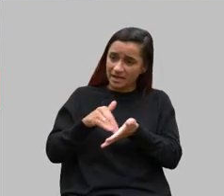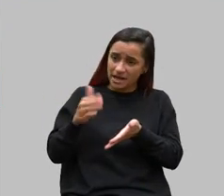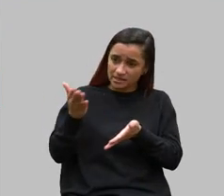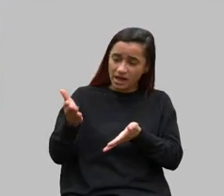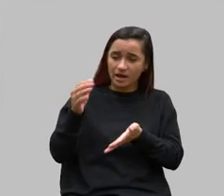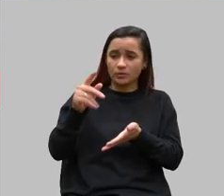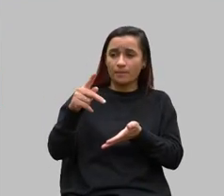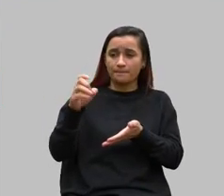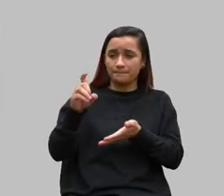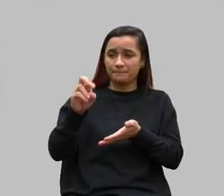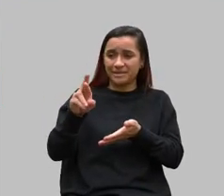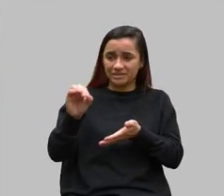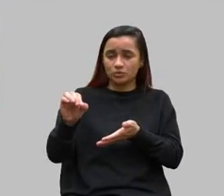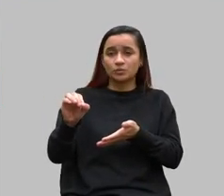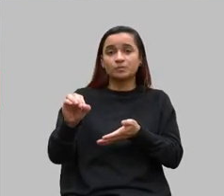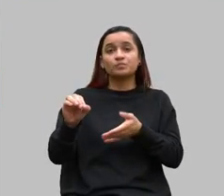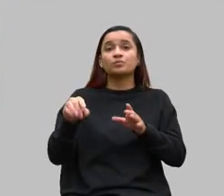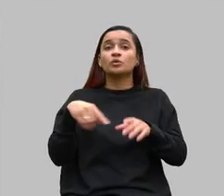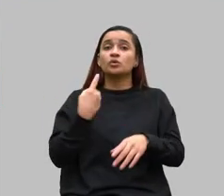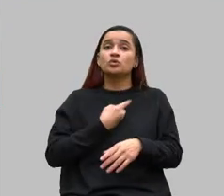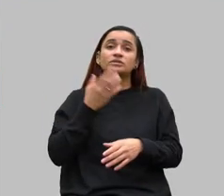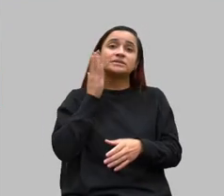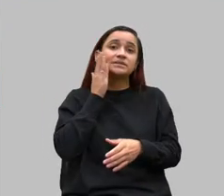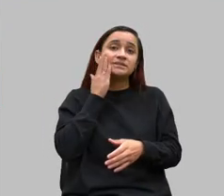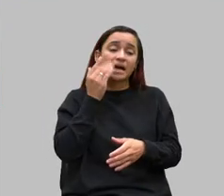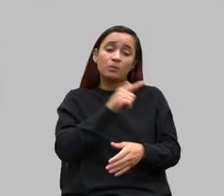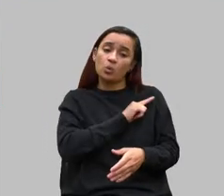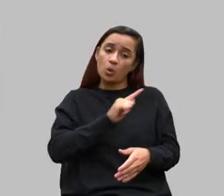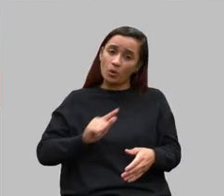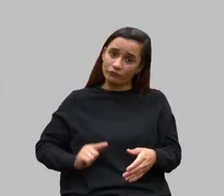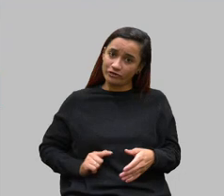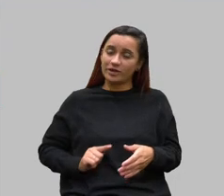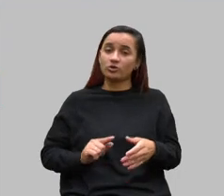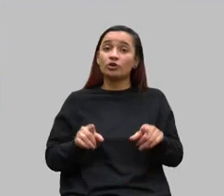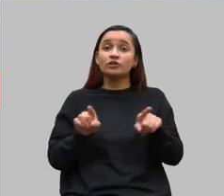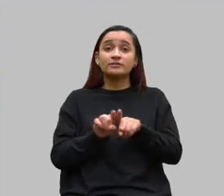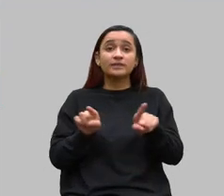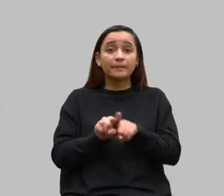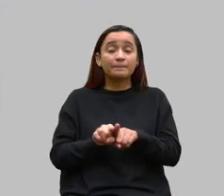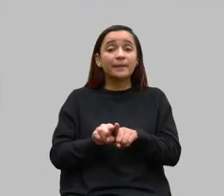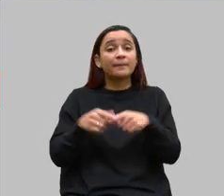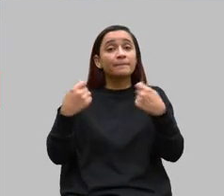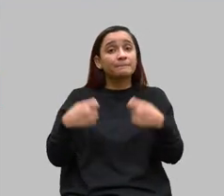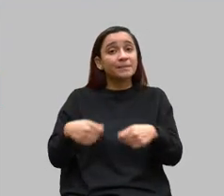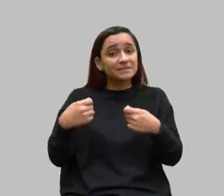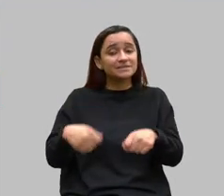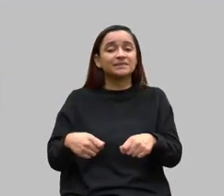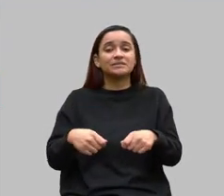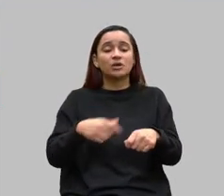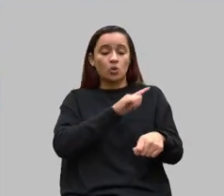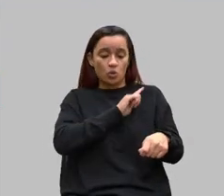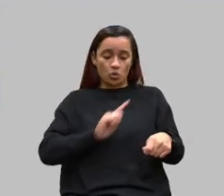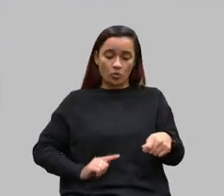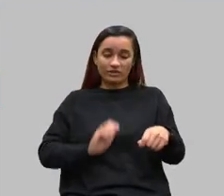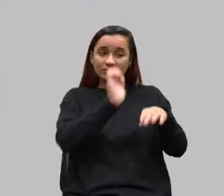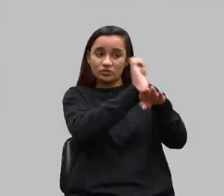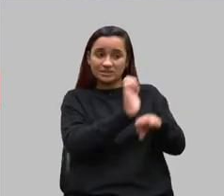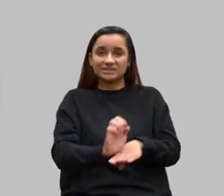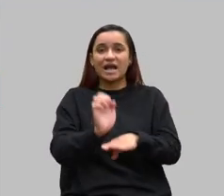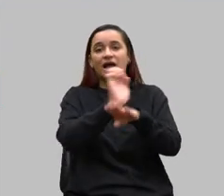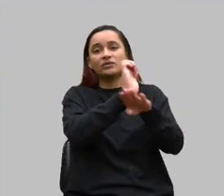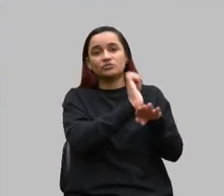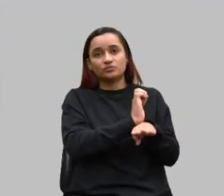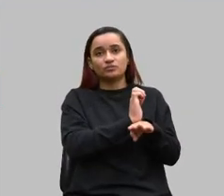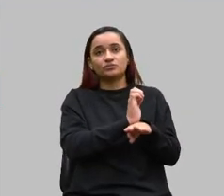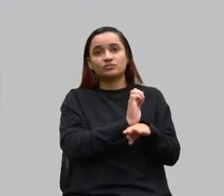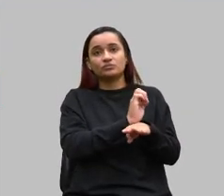do governo voltando Aí nós precisamos de secretário Pedro Bruno apesar do Governo do Estado ter nomeado pessoa